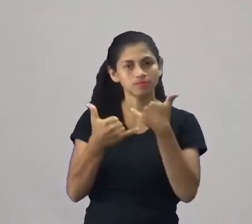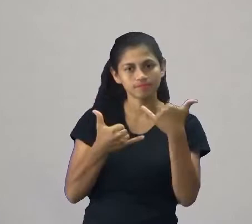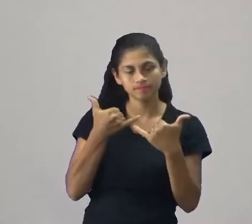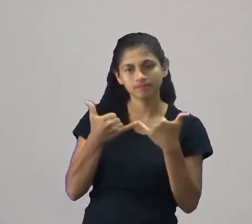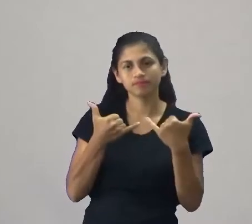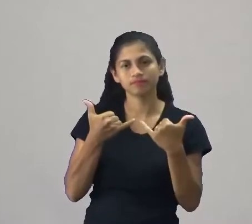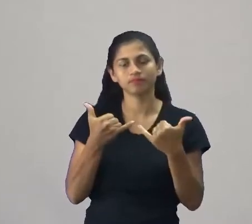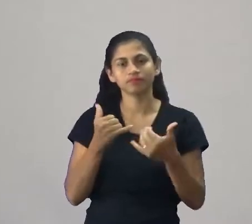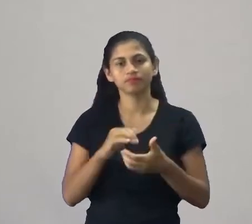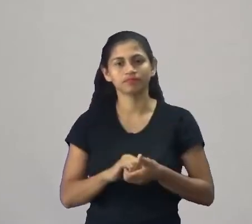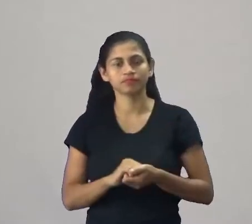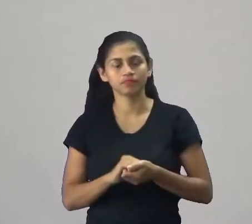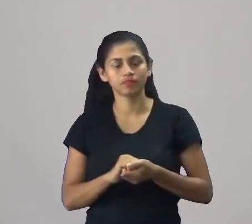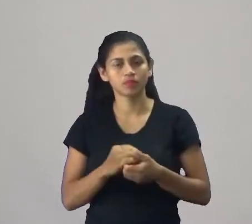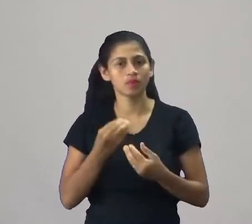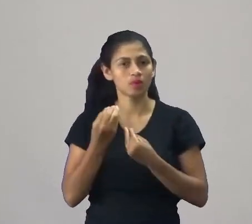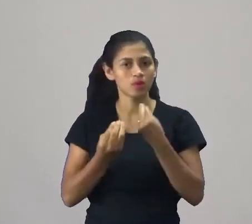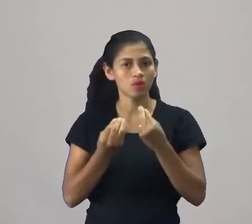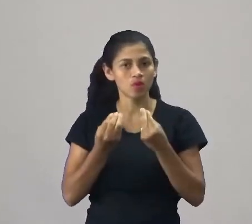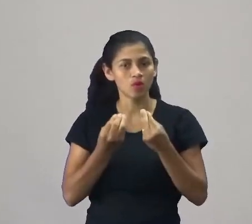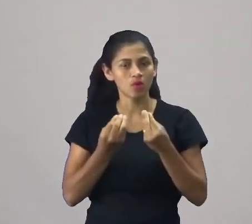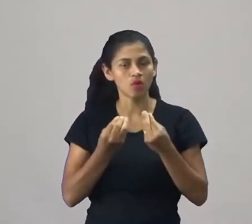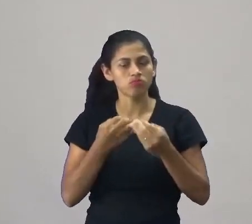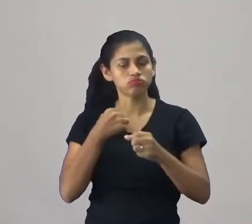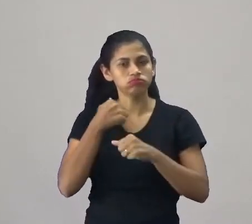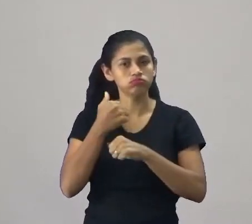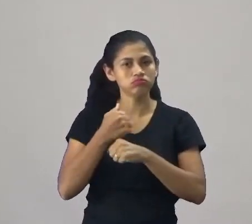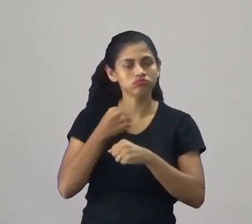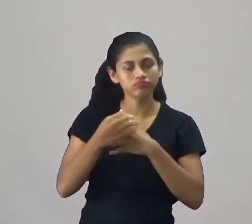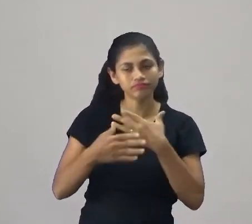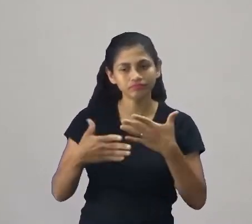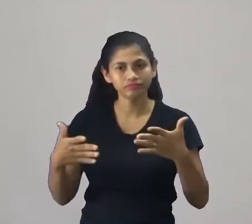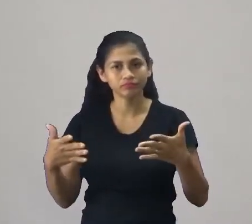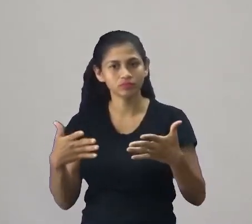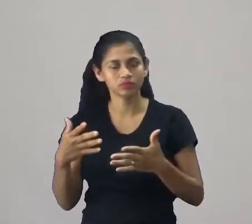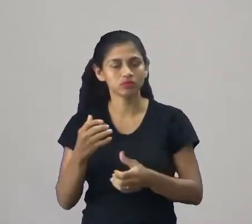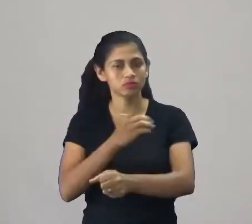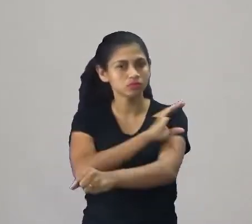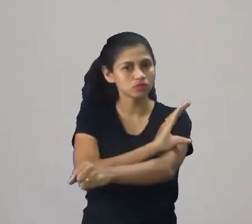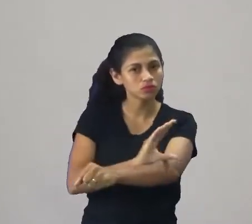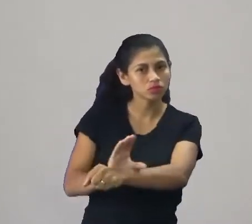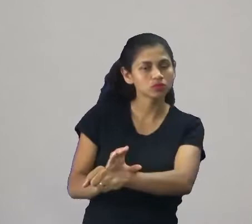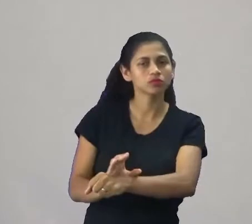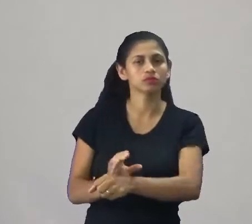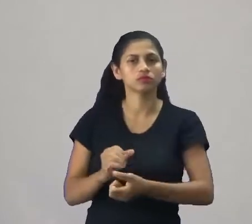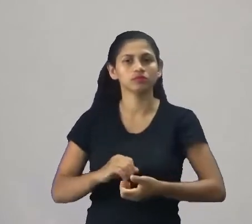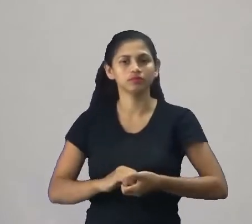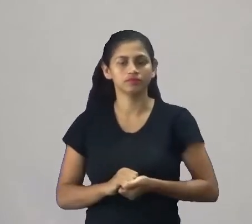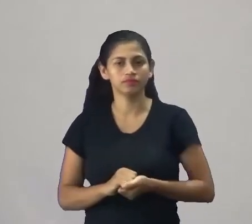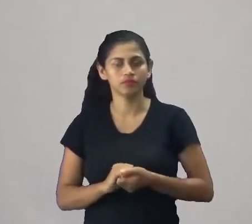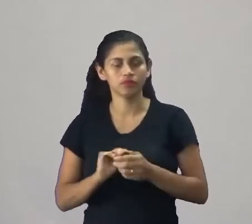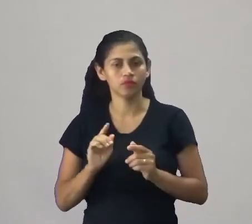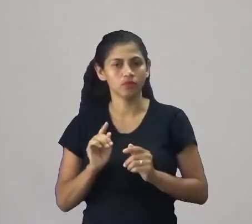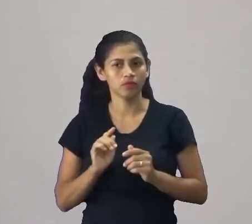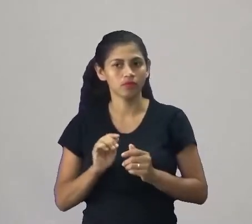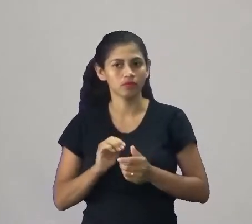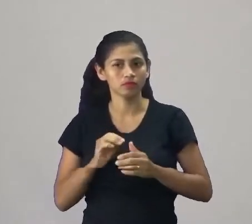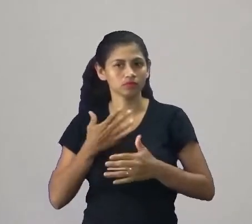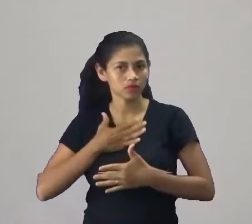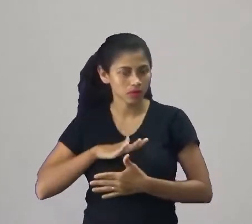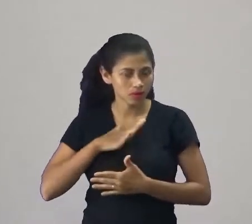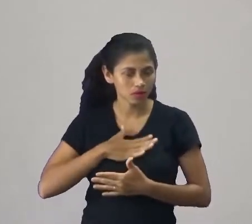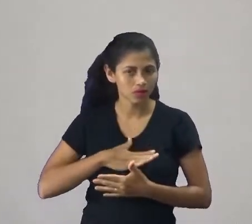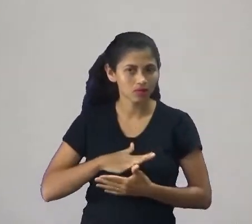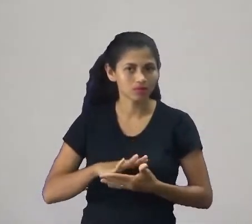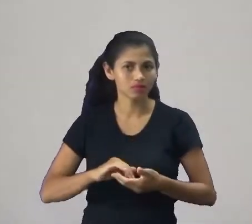e como efetivamente eles constroem parte da nossa identidade cultural. Então foca na tela, fica tranquilo e vamos que essa